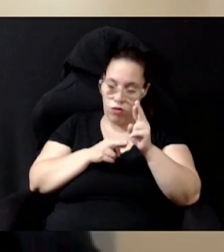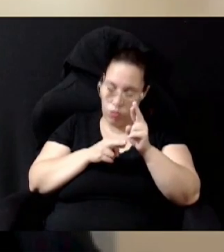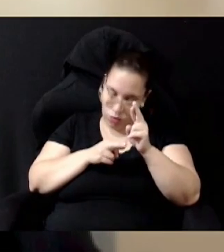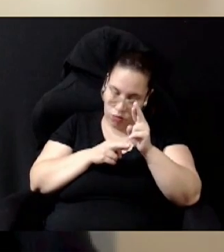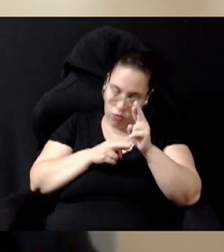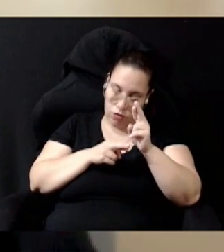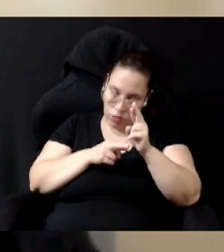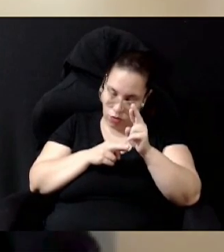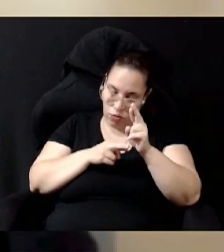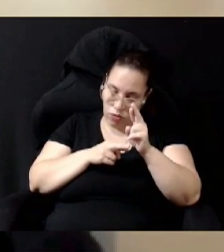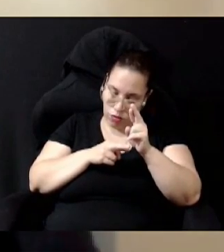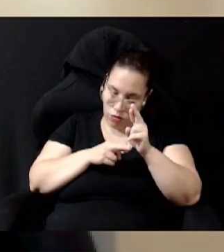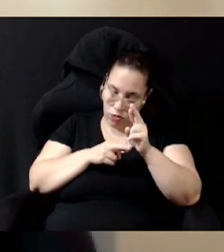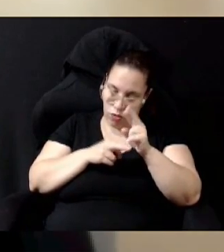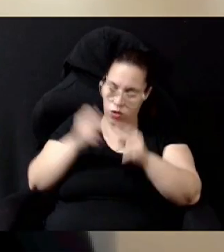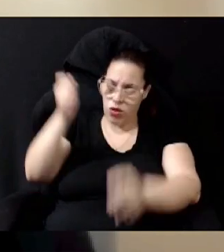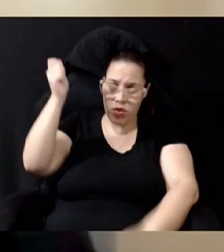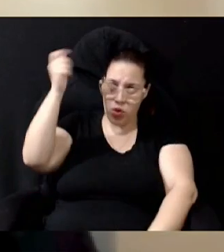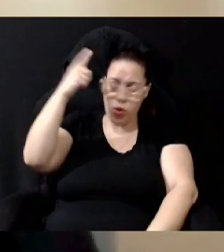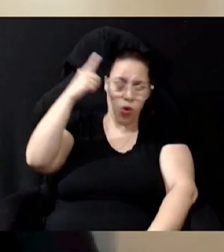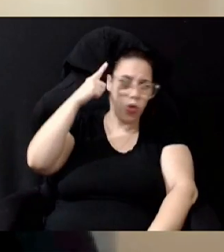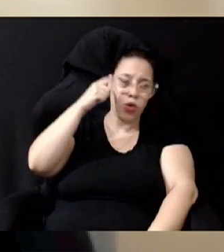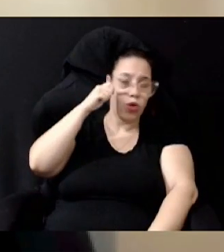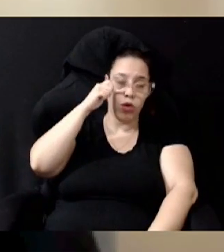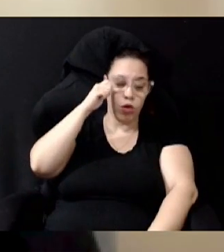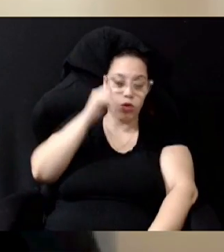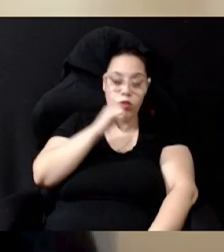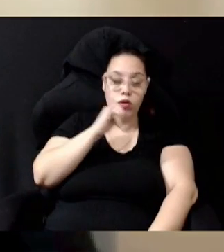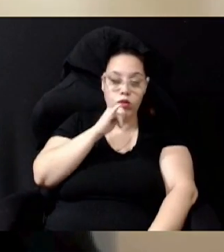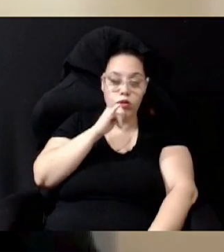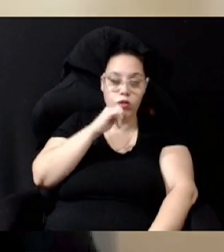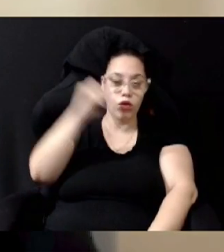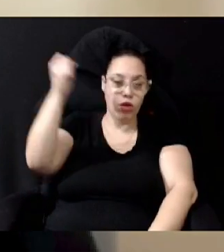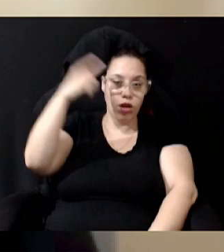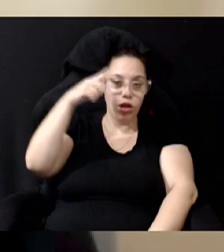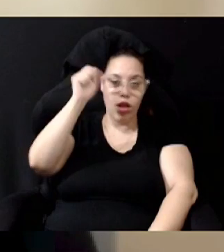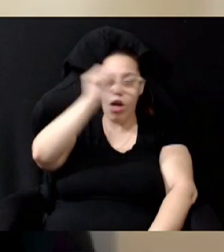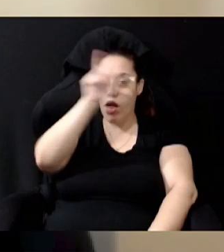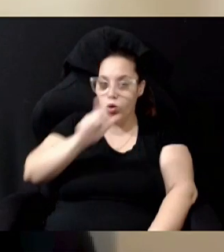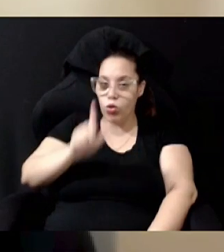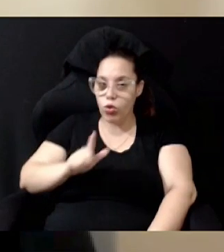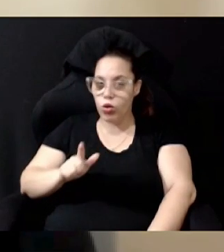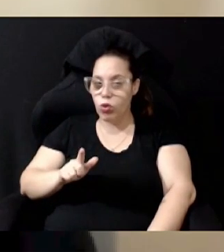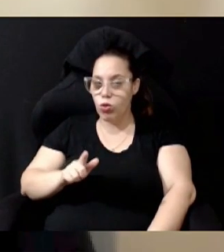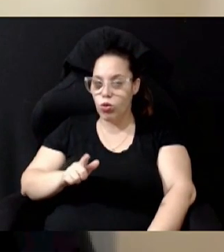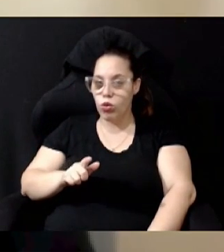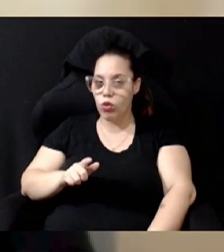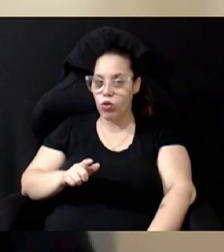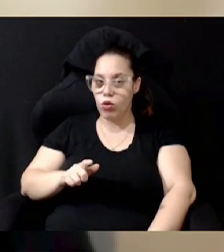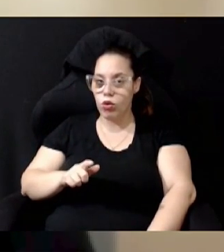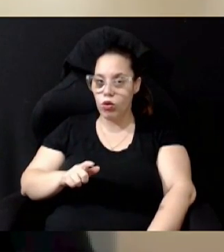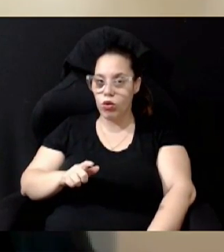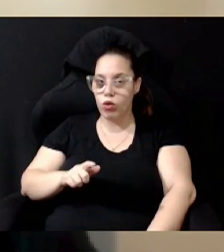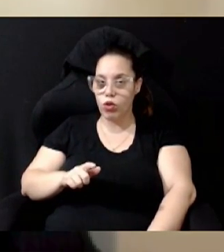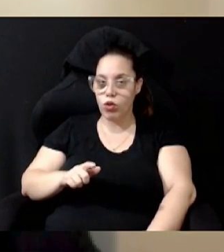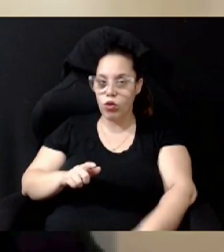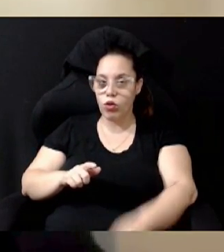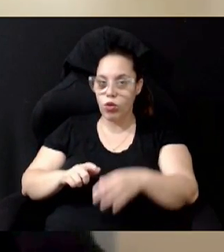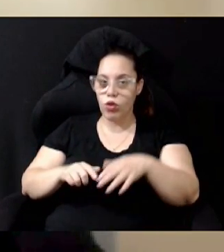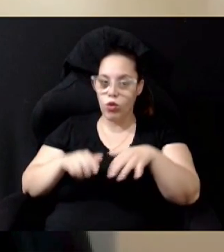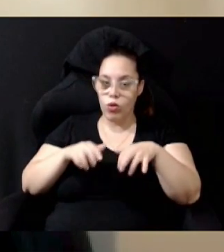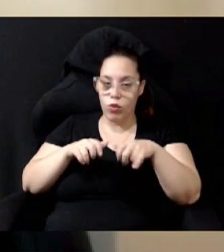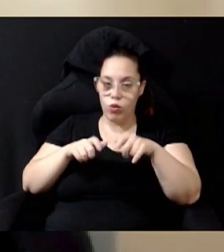evitando luz, como por exemplo essas luzes azuis que os aparelhos eletrônicos, os computadores, os tablets,